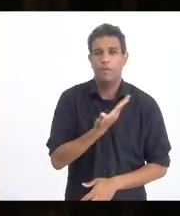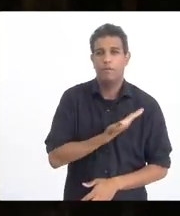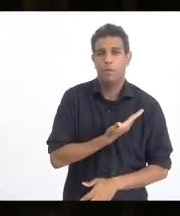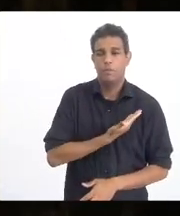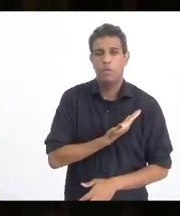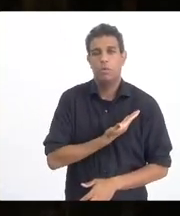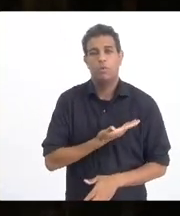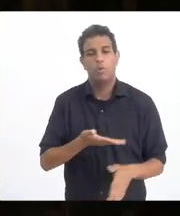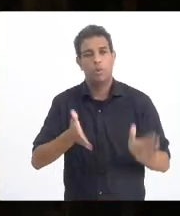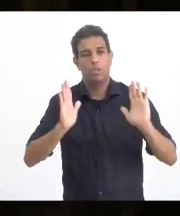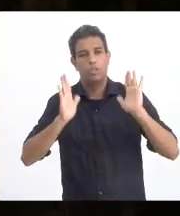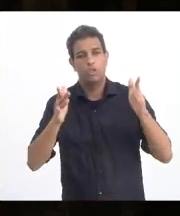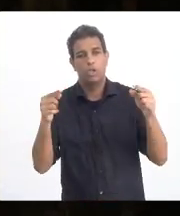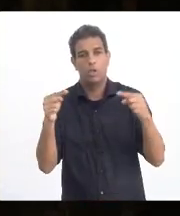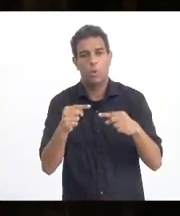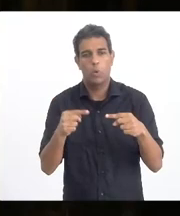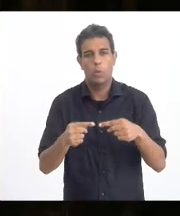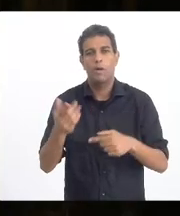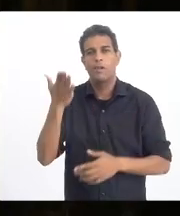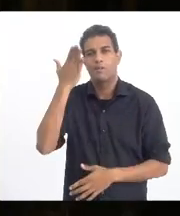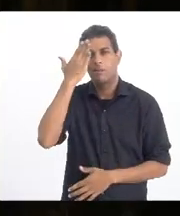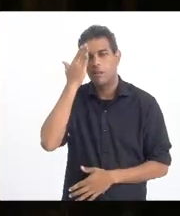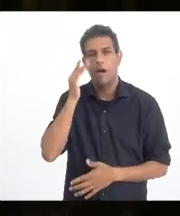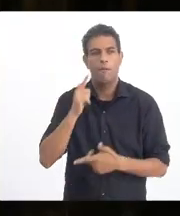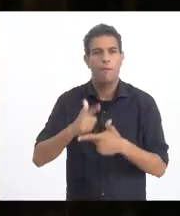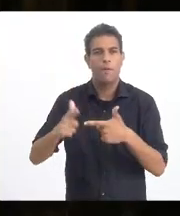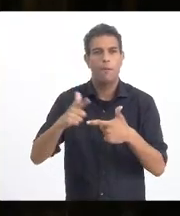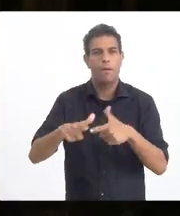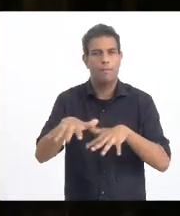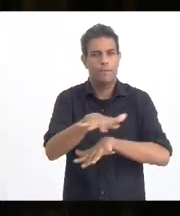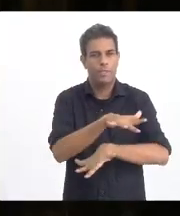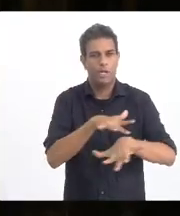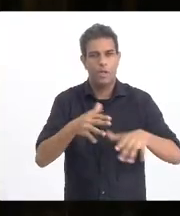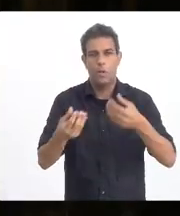pessoal, ele sabe disso.